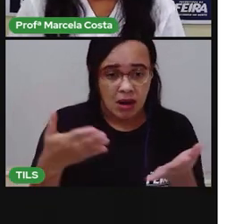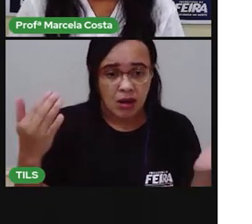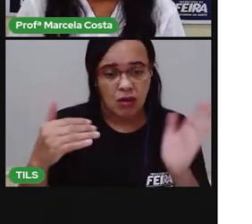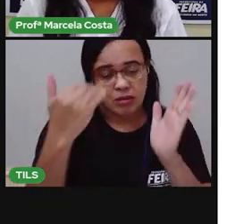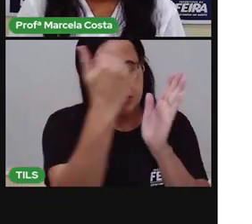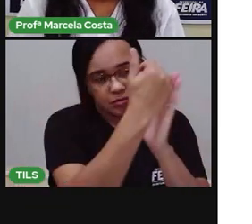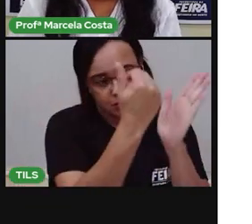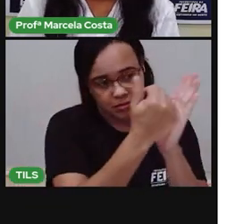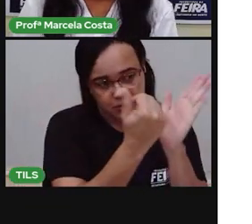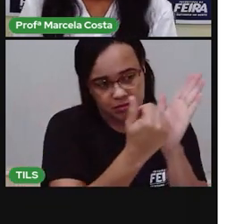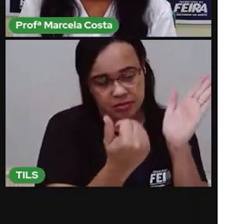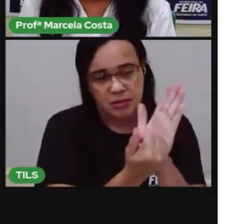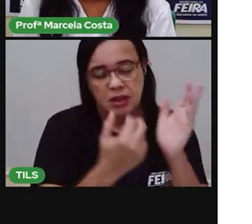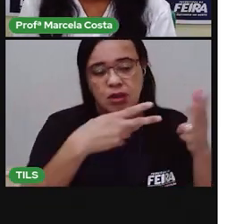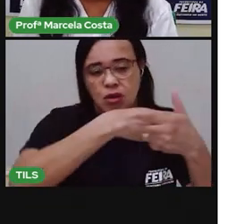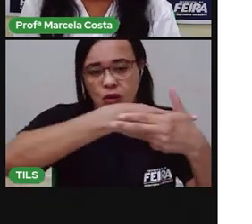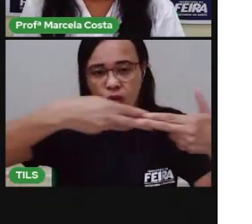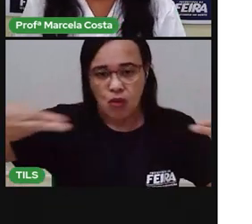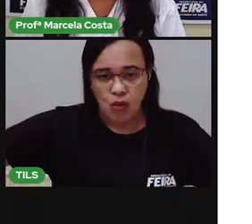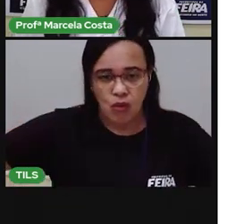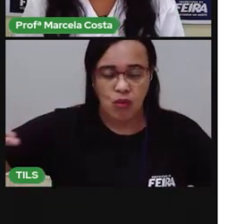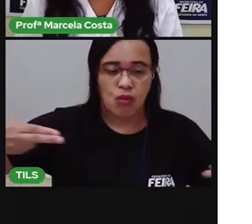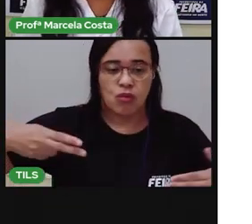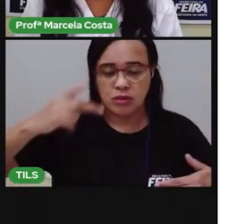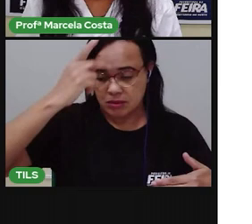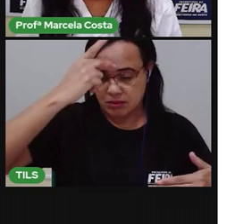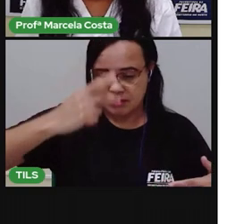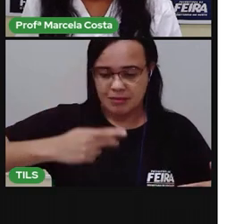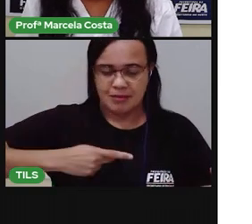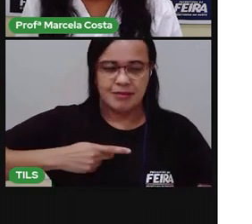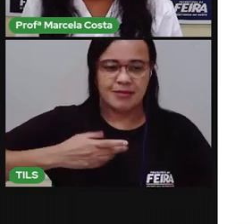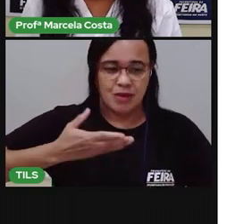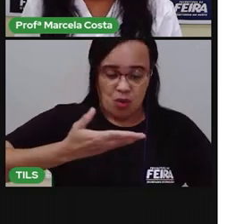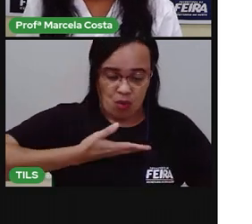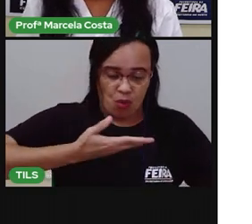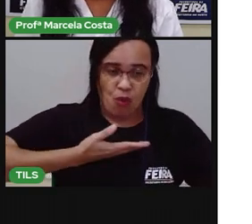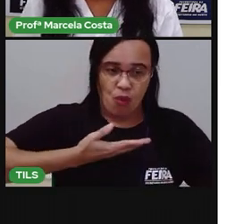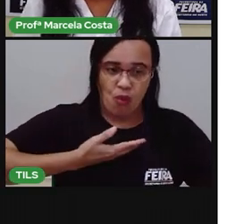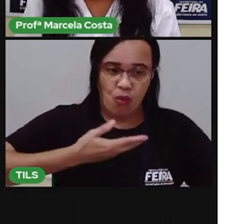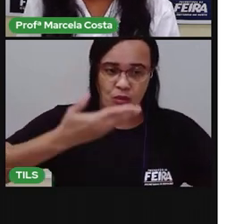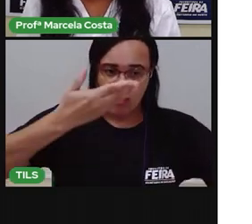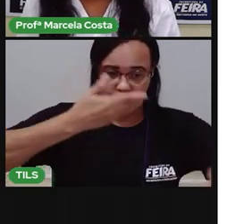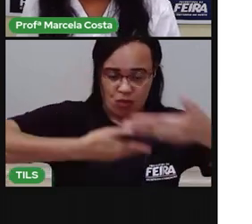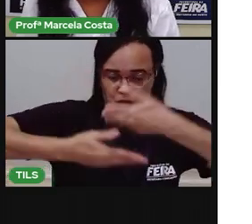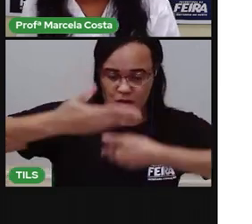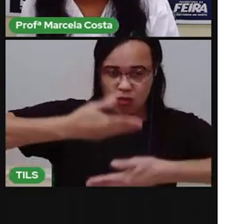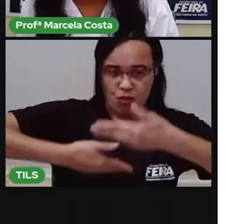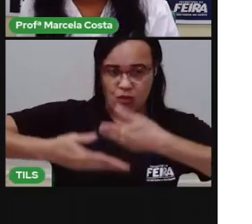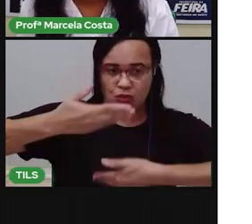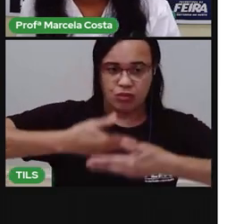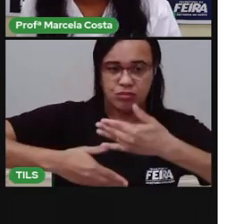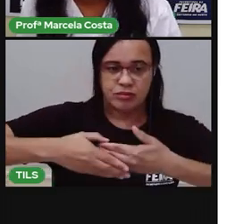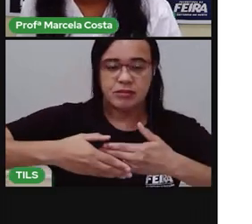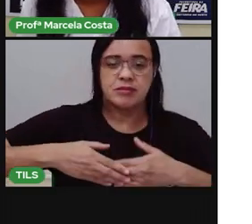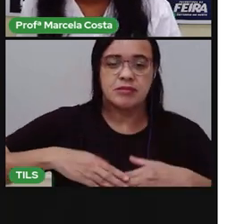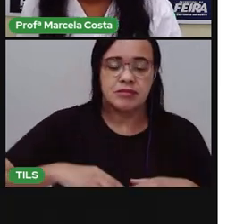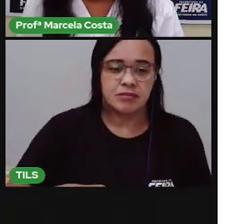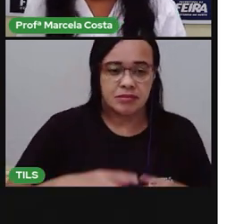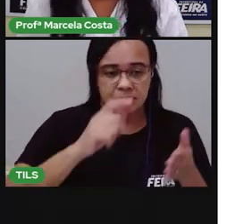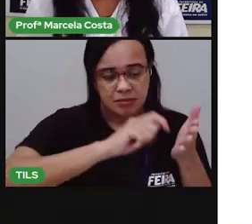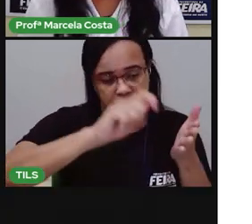vai continuar aí nesse espaço do seu caderno, escrevendo o nome desses outros produtos, tá